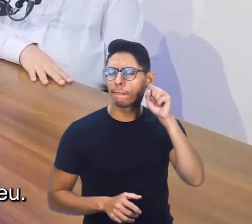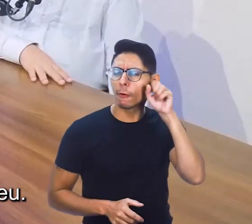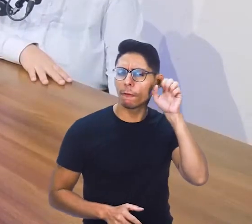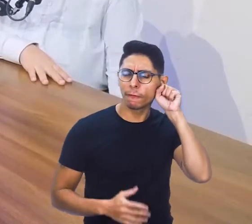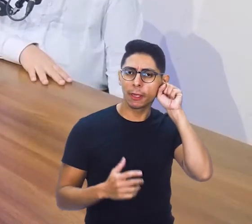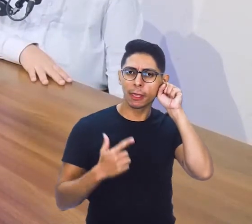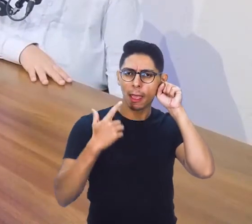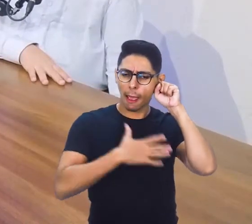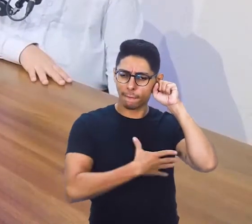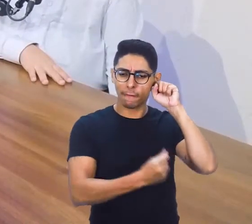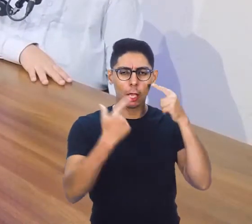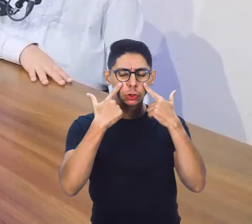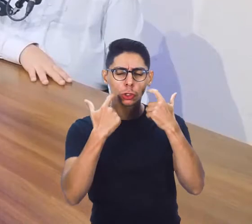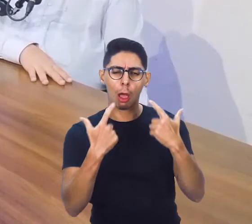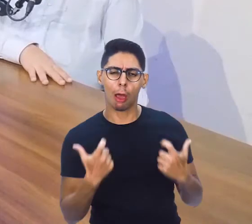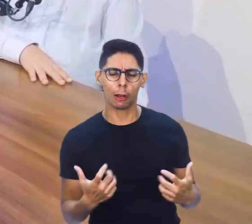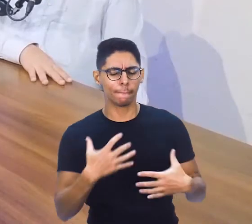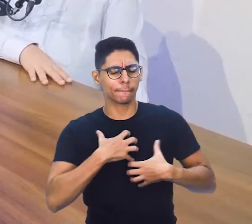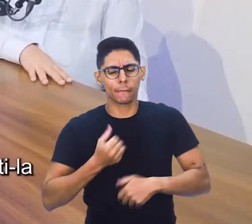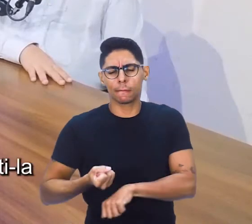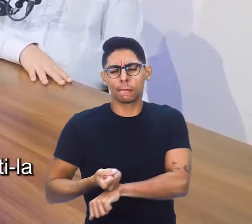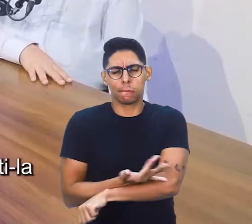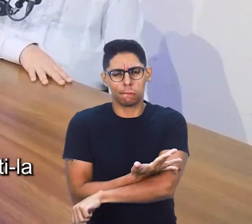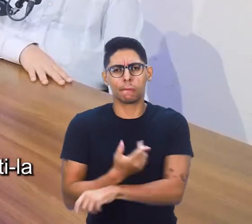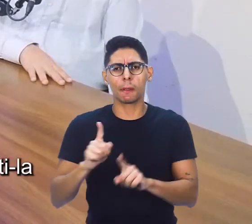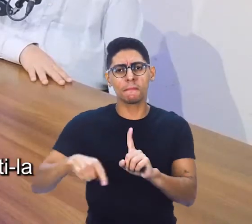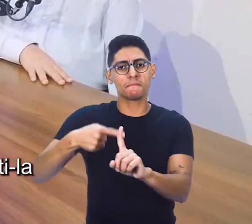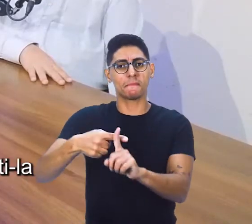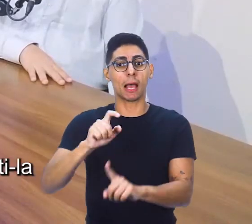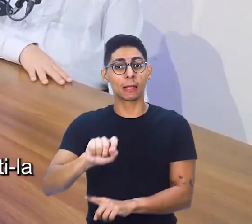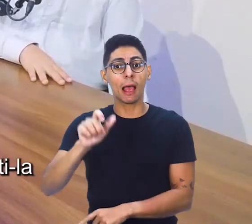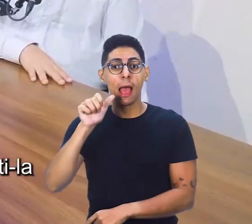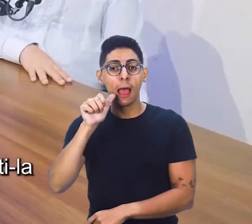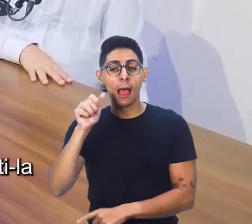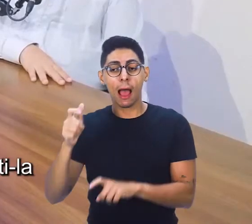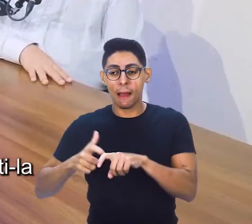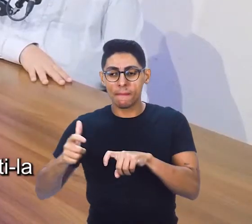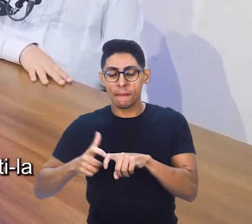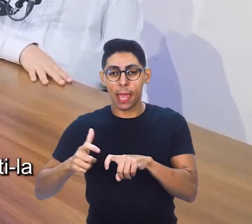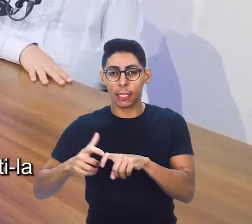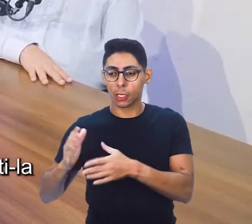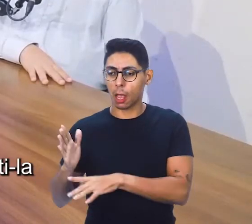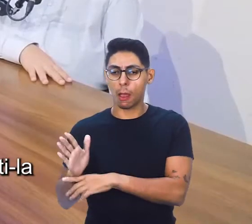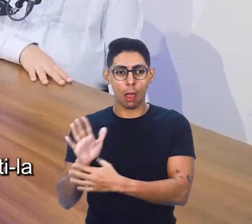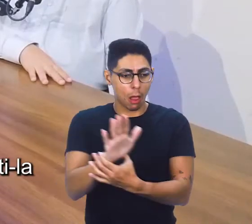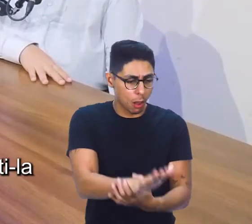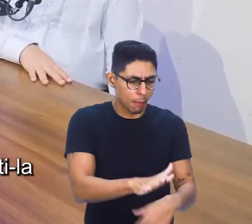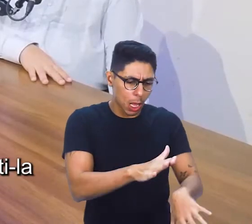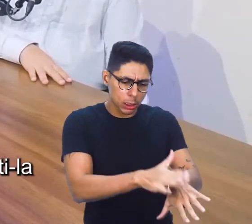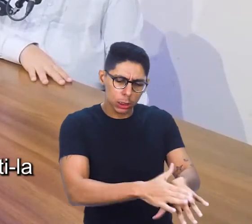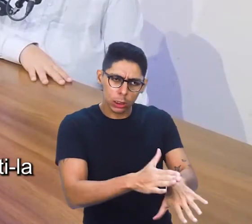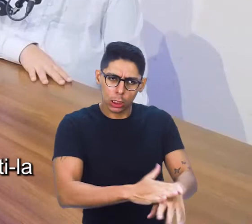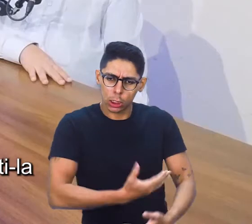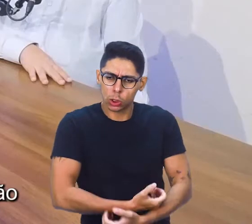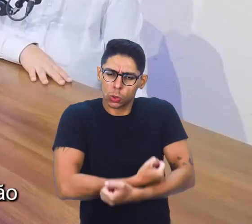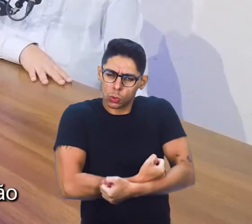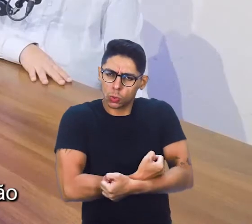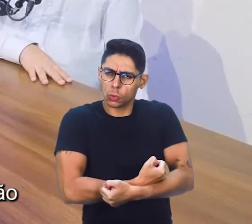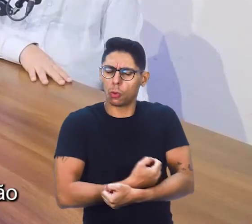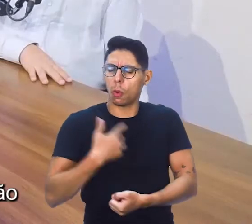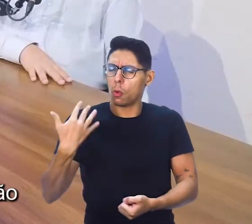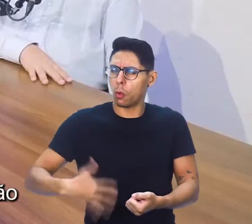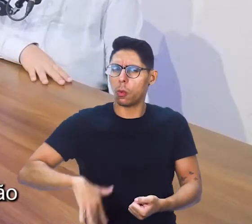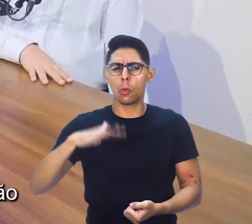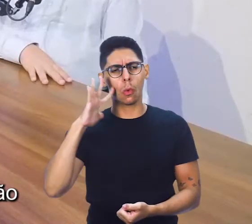ela nasceu. Fiquei todo emocionado e mais emocionado ainda quando a médica me pôs para senti-la, né, assim no braço, no colo. Foi